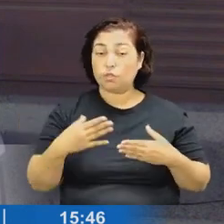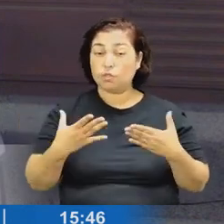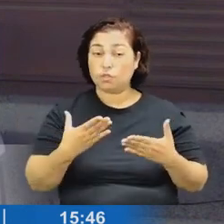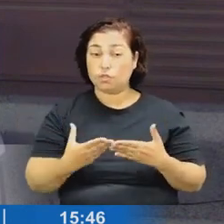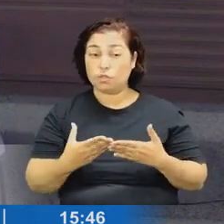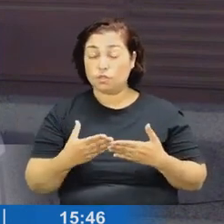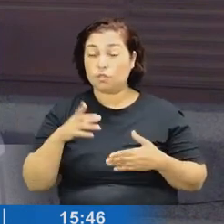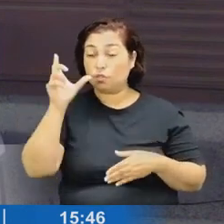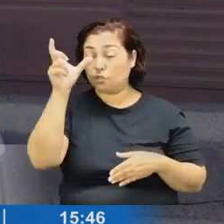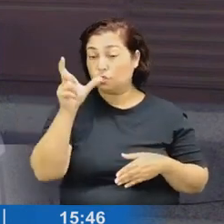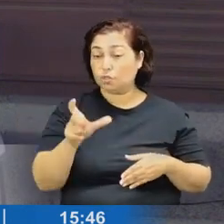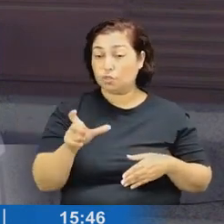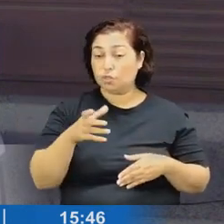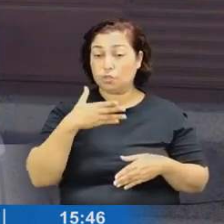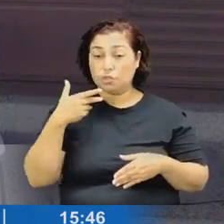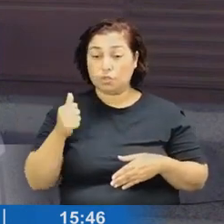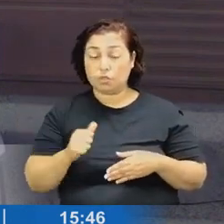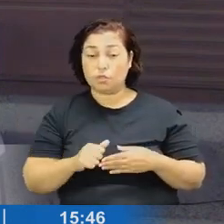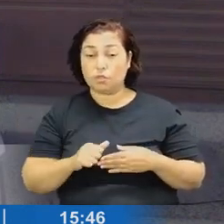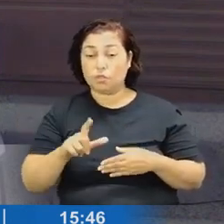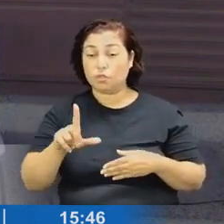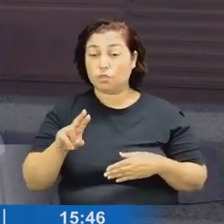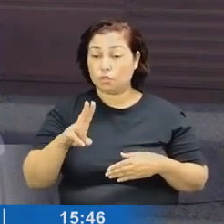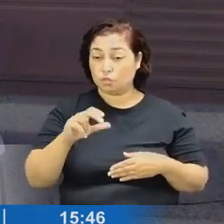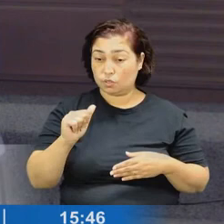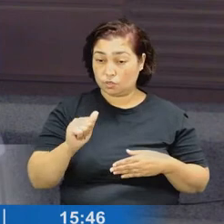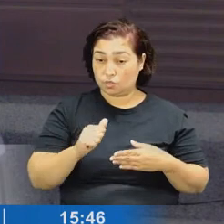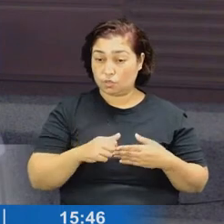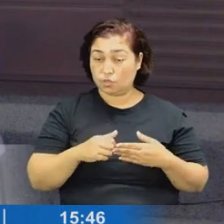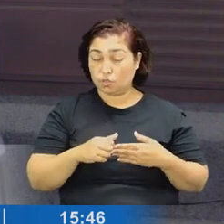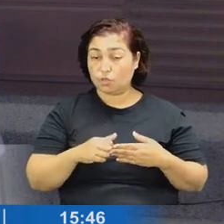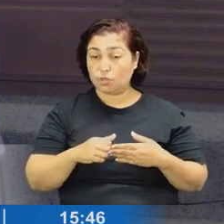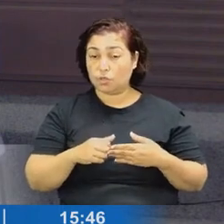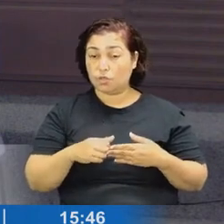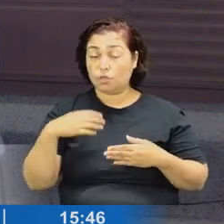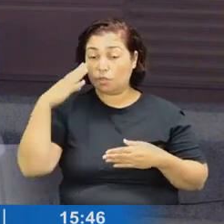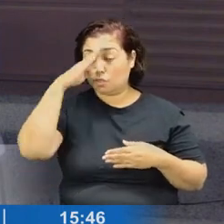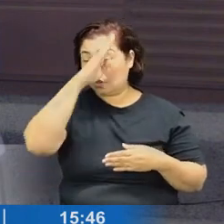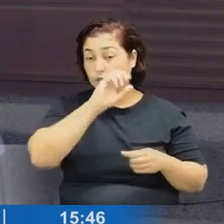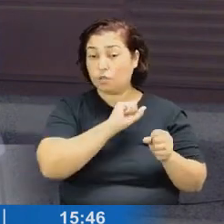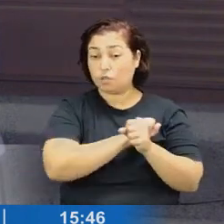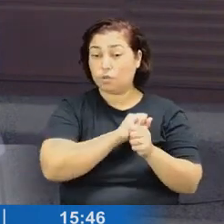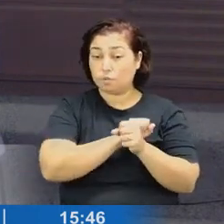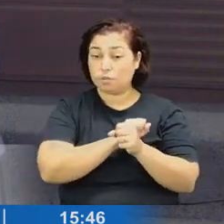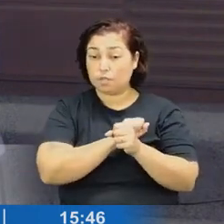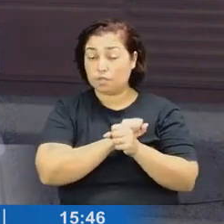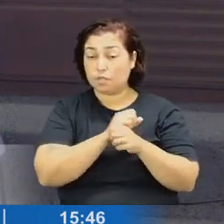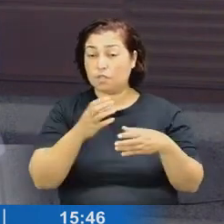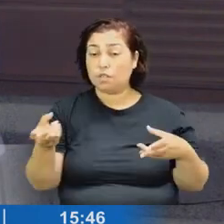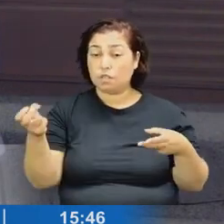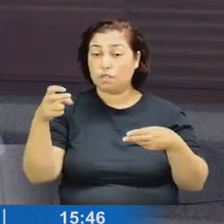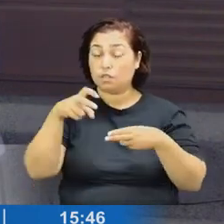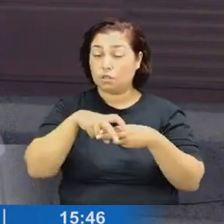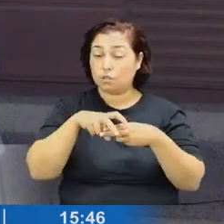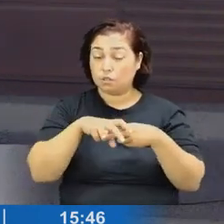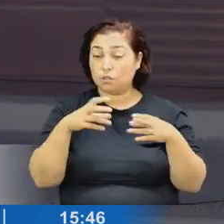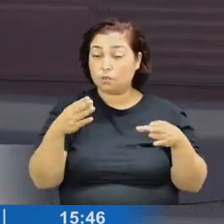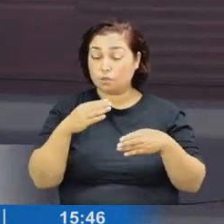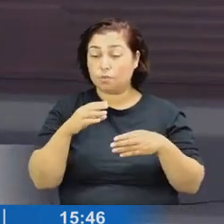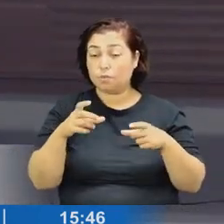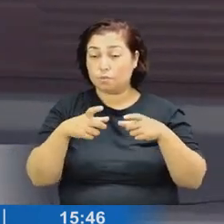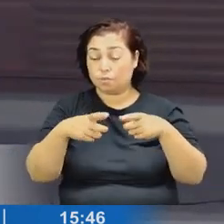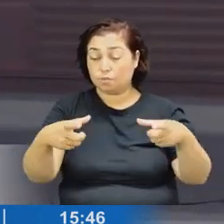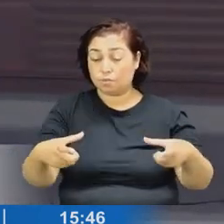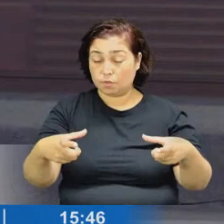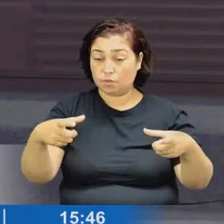de comportamento a melhor coisa que o bolsonaro fez naquele debate foi parar no meio do palco ele dominou o palco ele parou